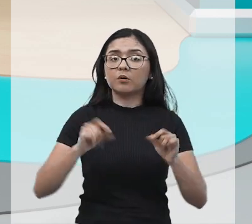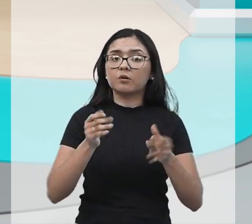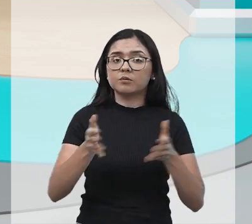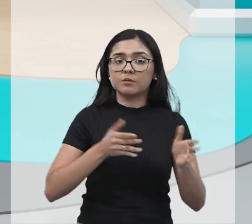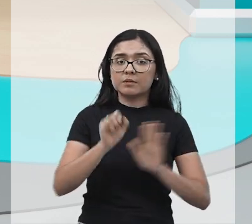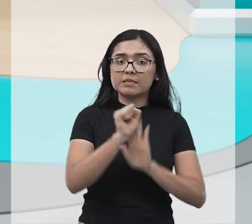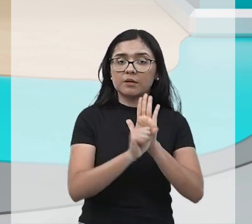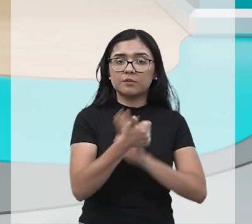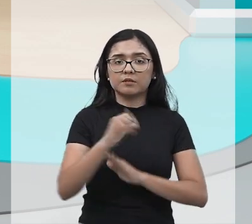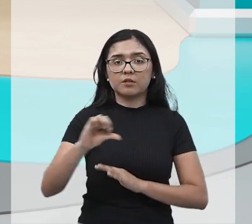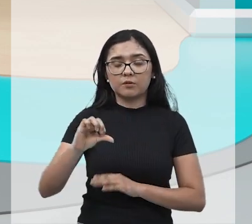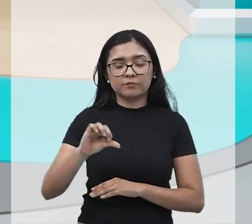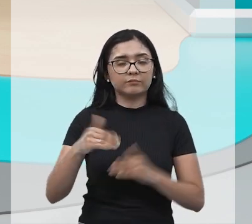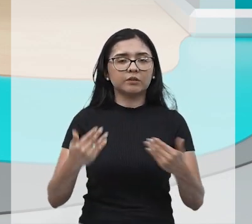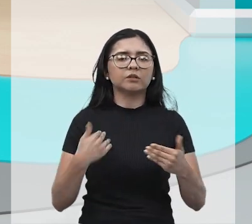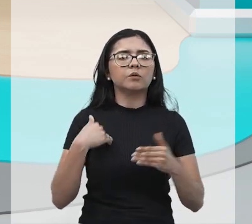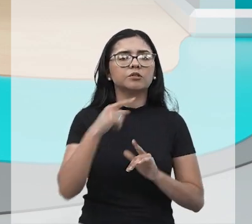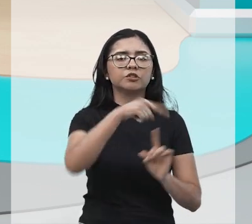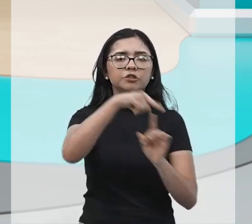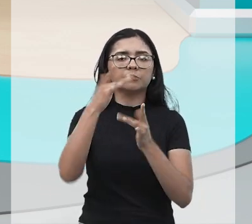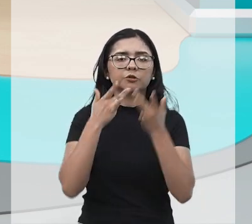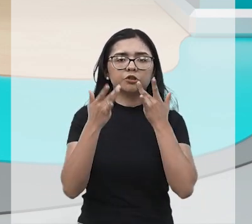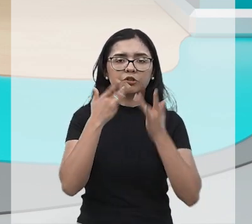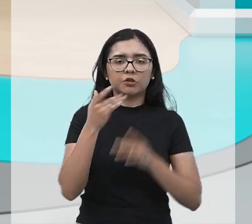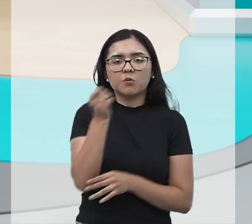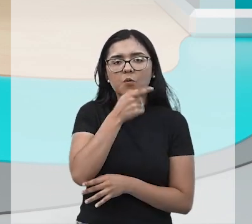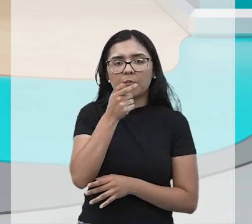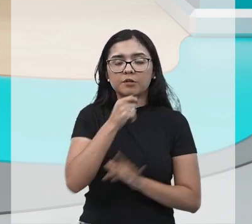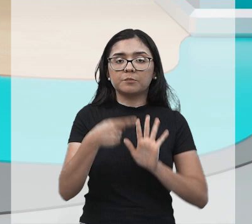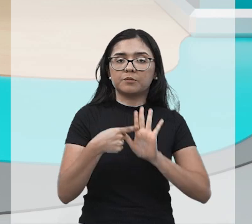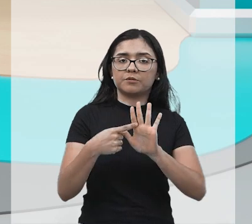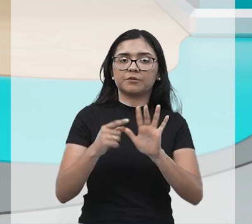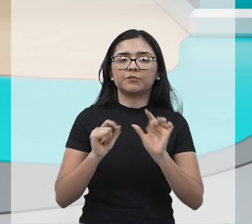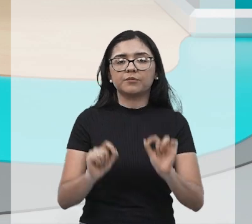Então, nessa comédia de costumes, eles apresentavam